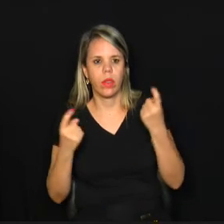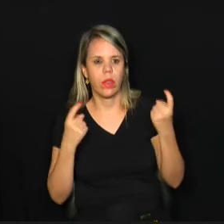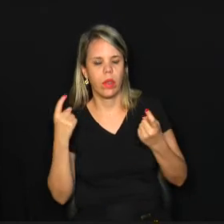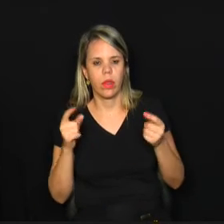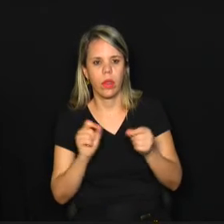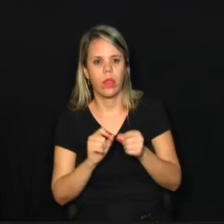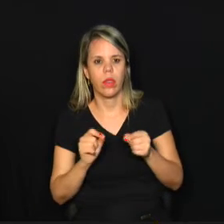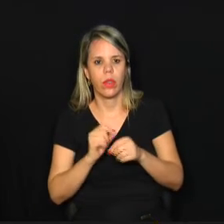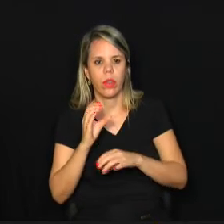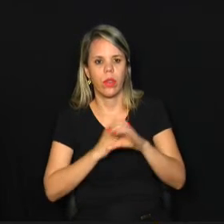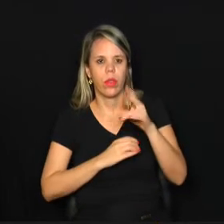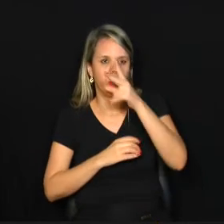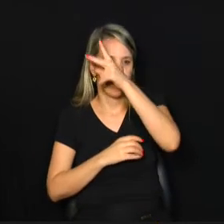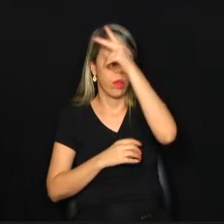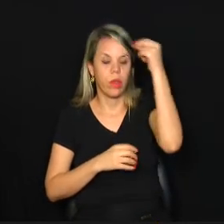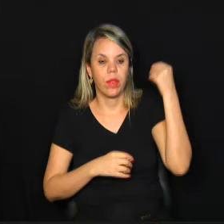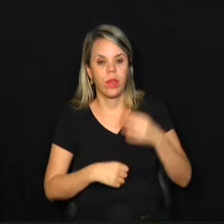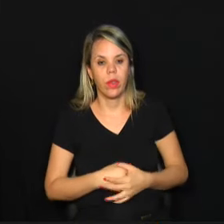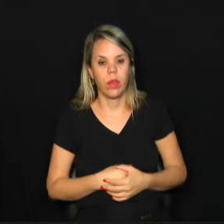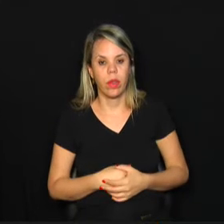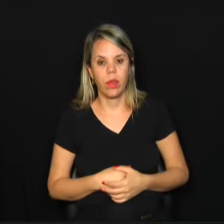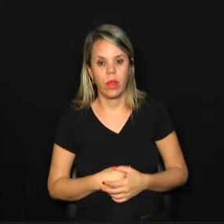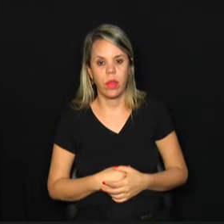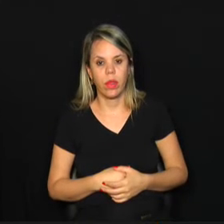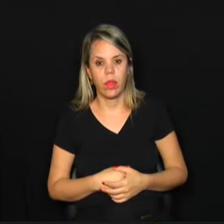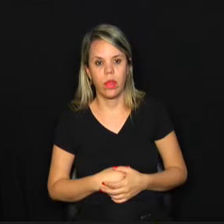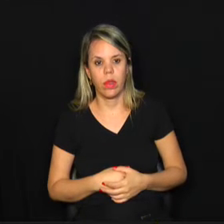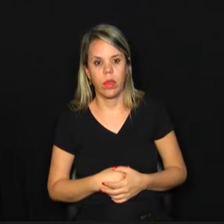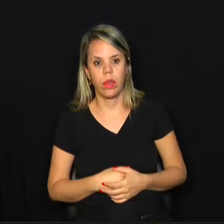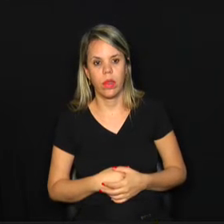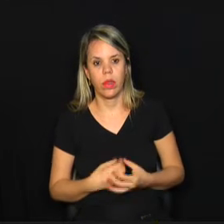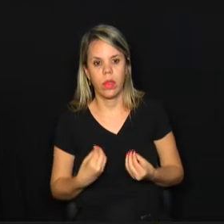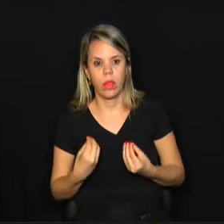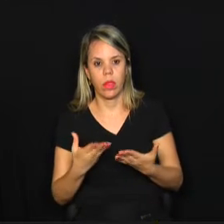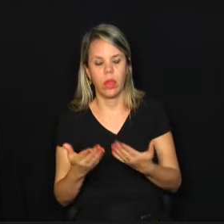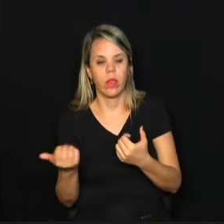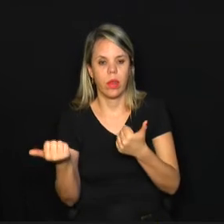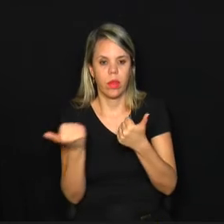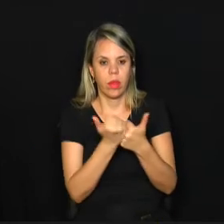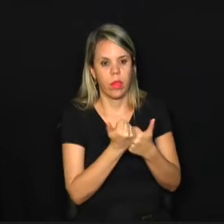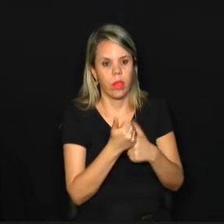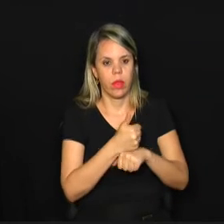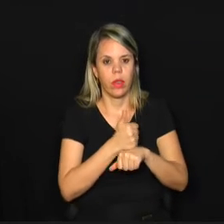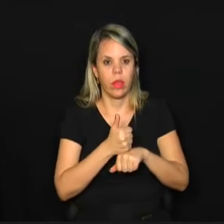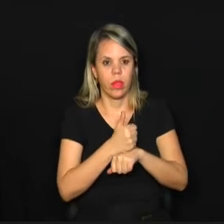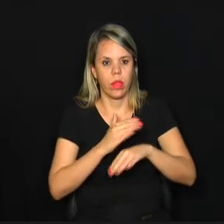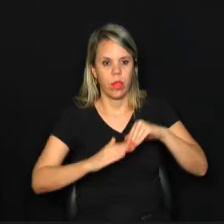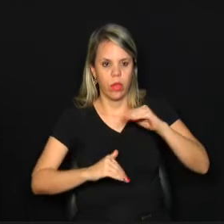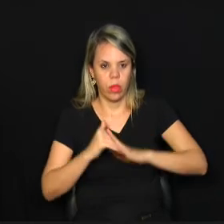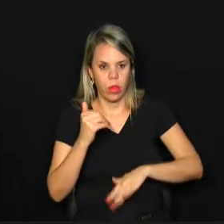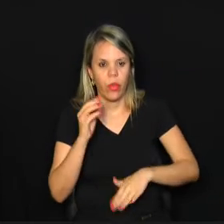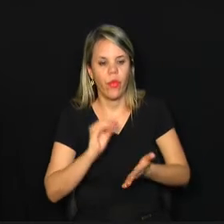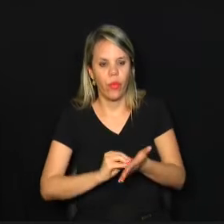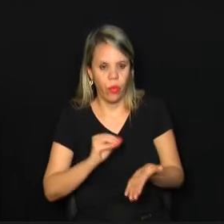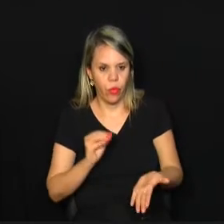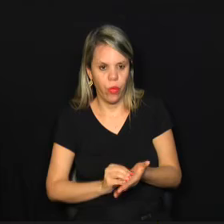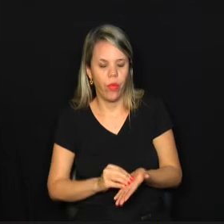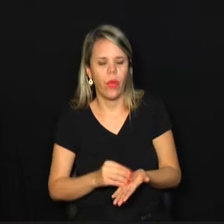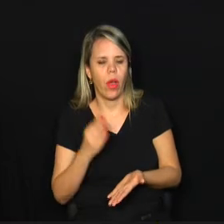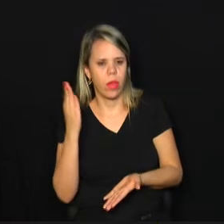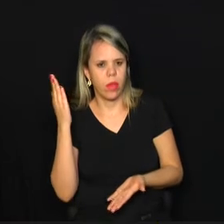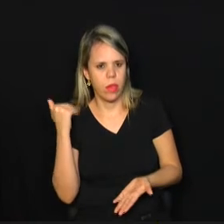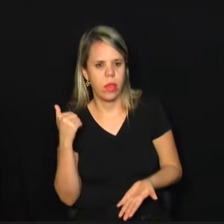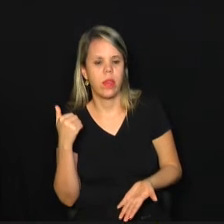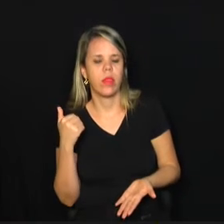fazer concurso público, de recolocar os quadros de profissionais. A gente sabe que falta profissional na rede. Enfim,